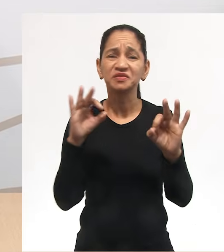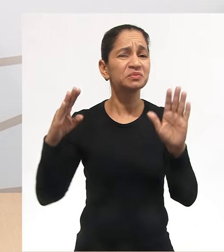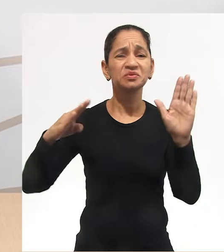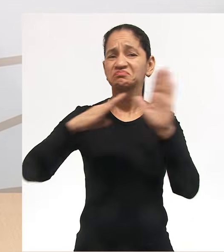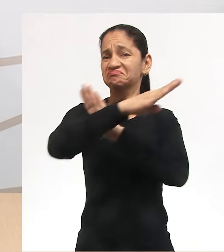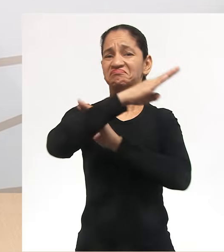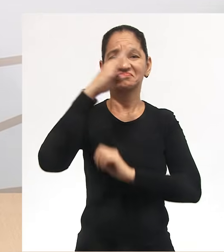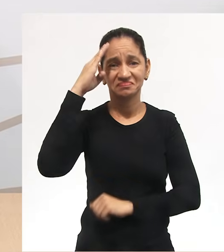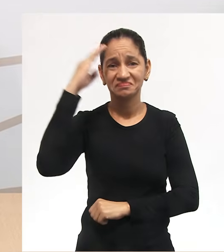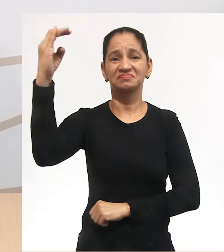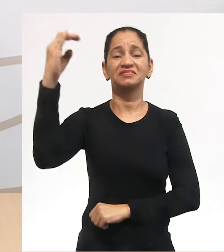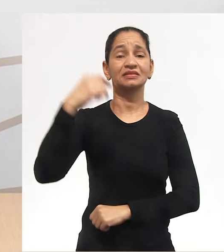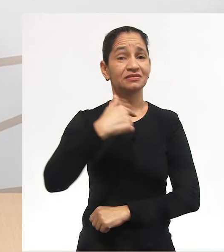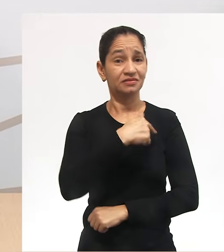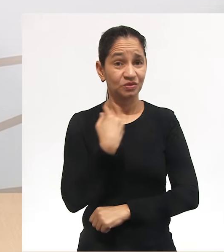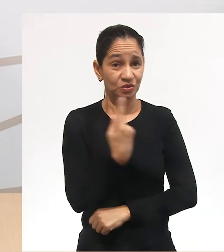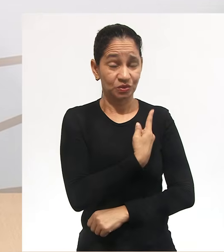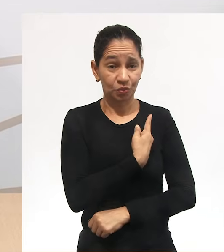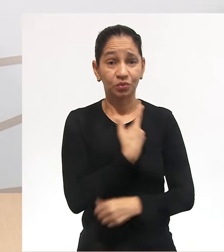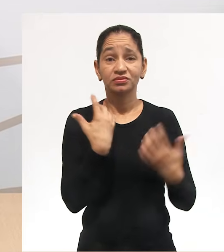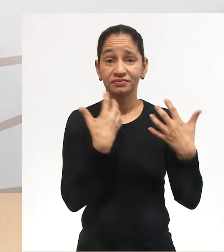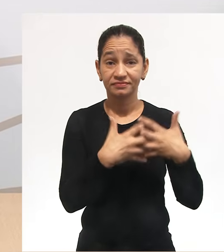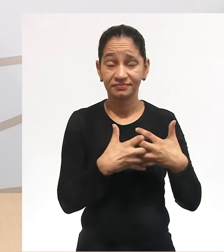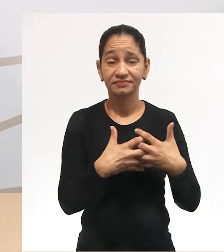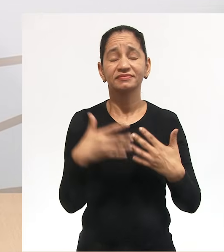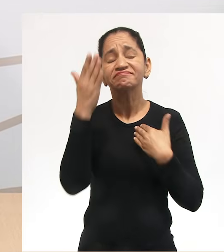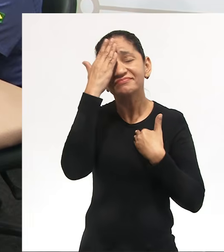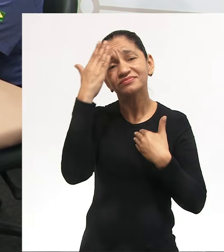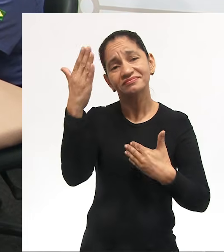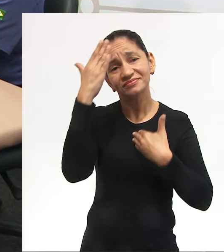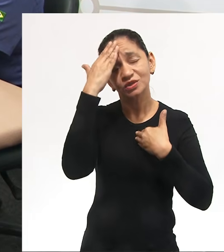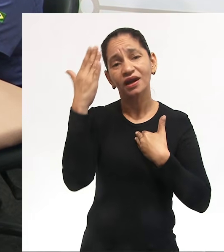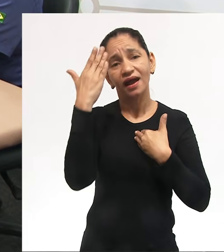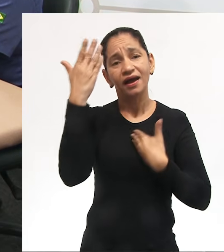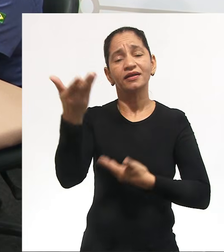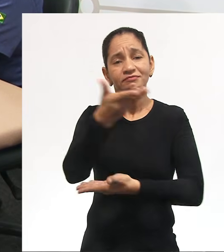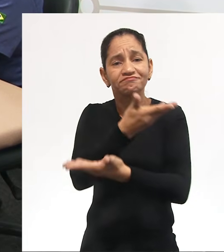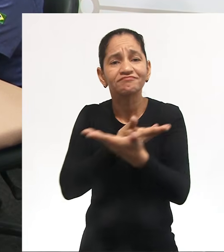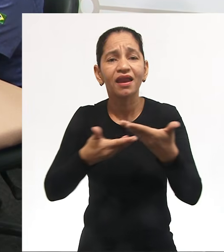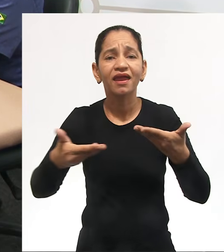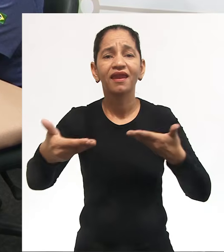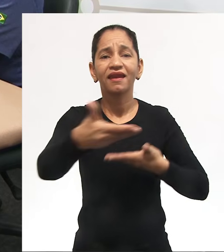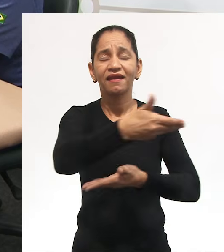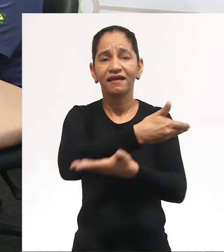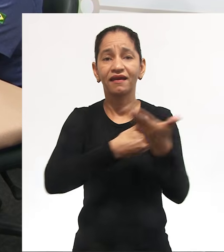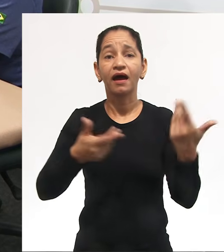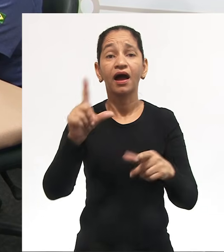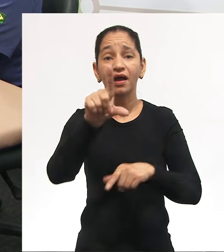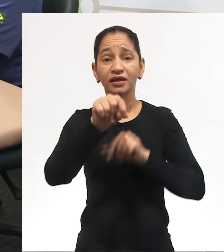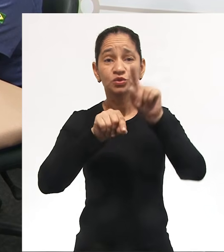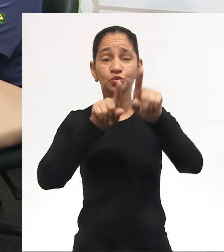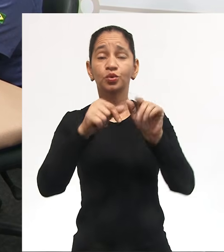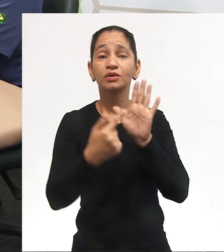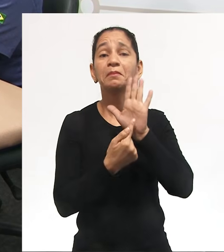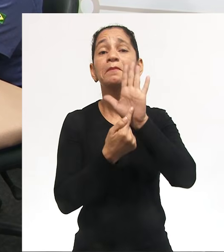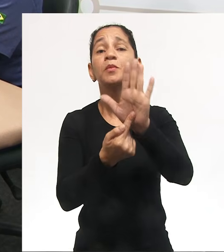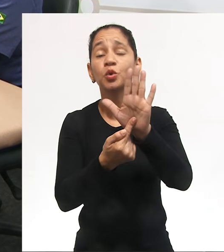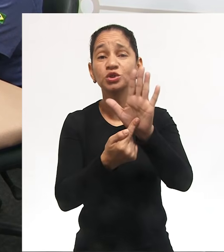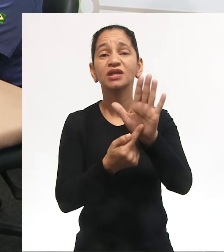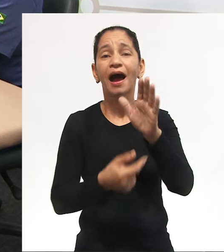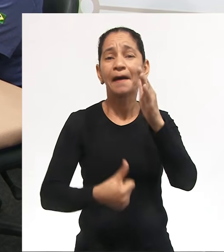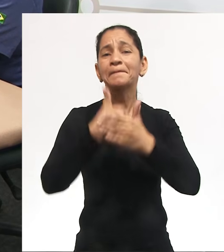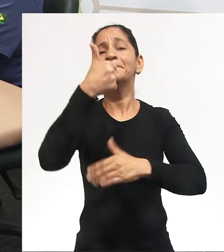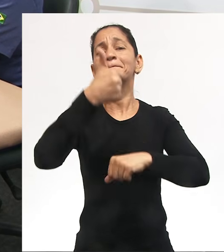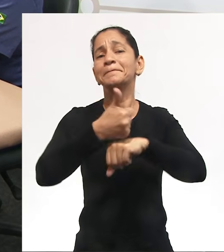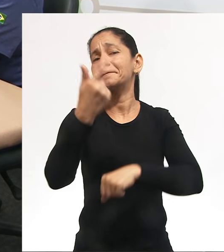graças a Deus foi sucesso, né, foi Nós que sucesso. estamos gratos aqui por você compartilhar com a gente, ter escolhido o Congresso Uhum, Amazônico